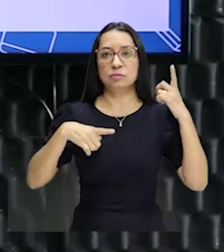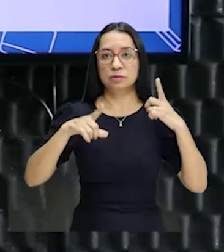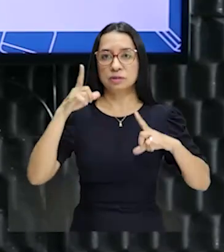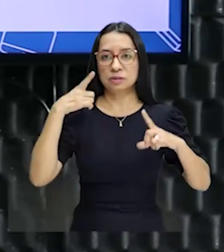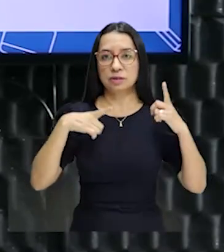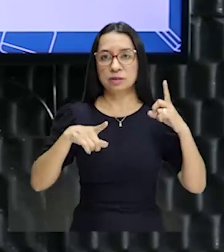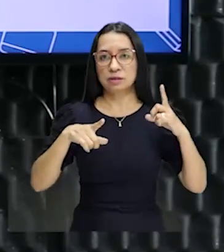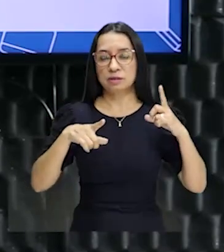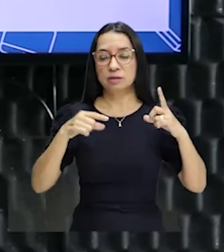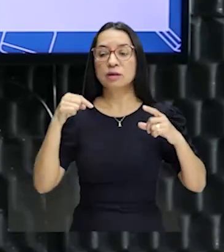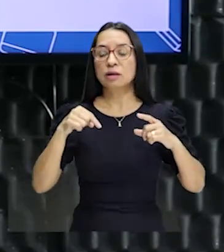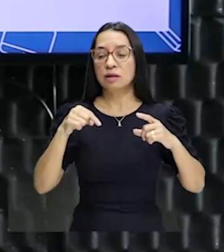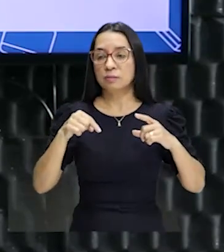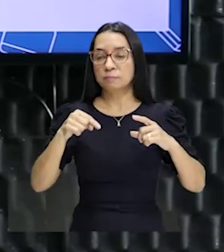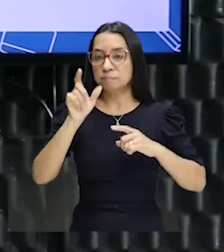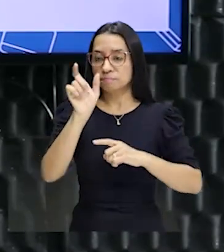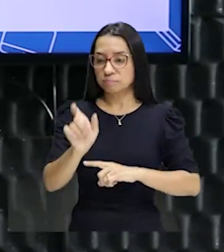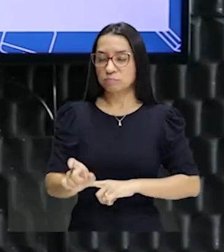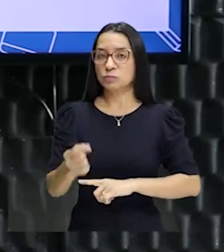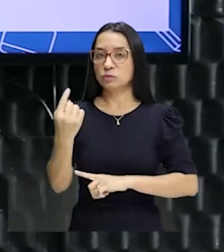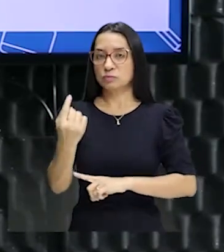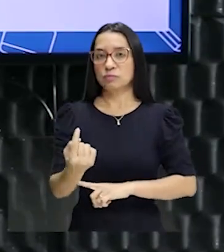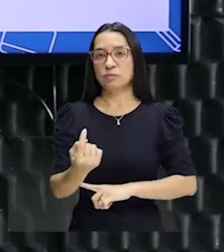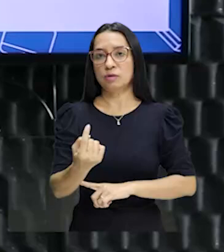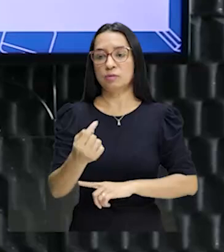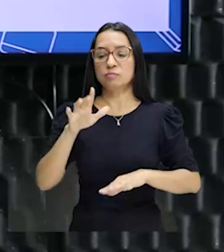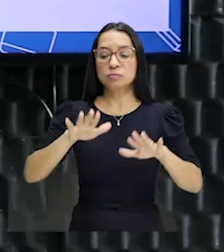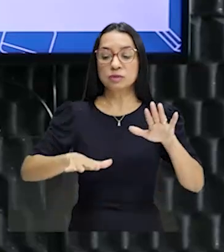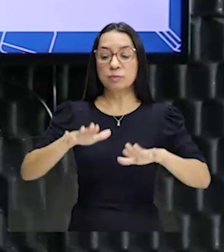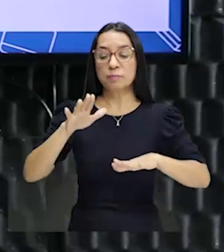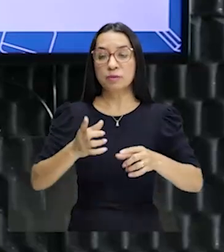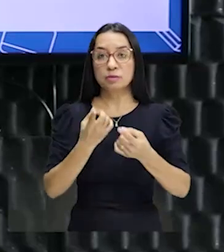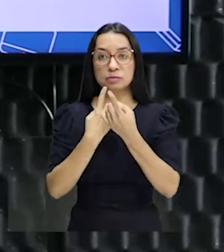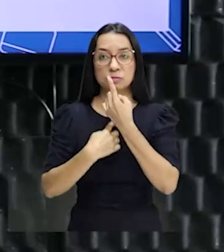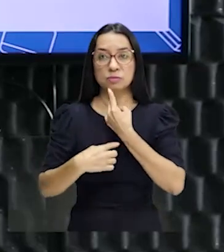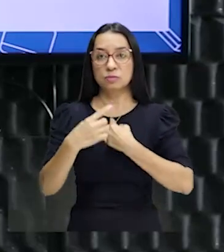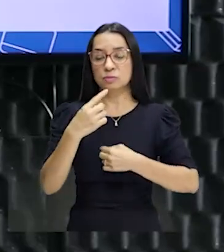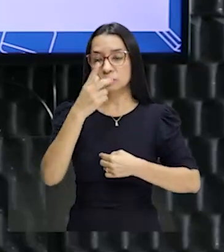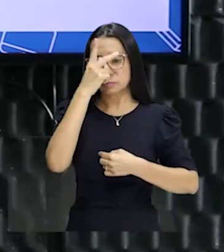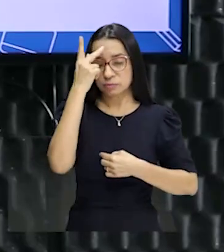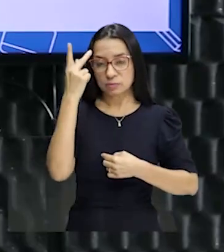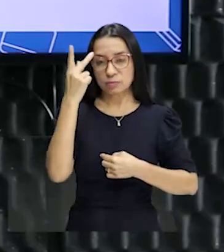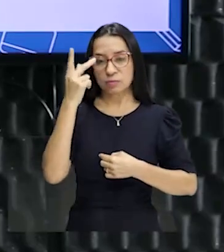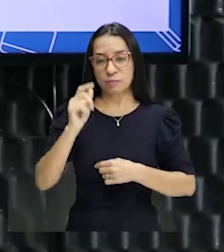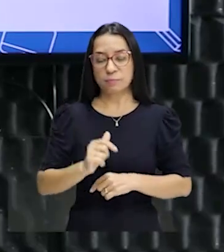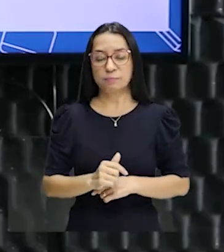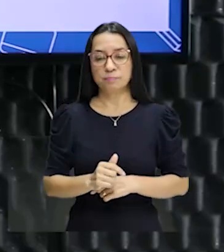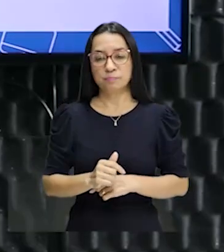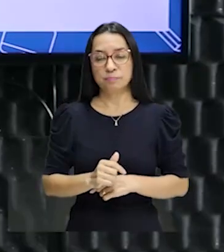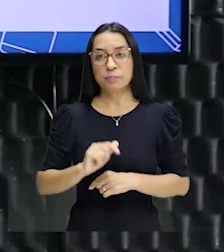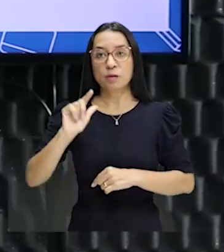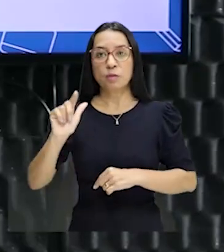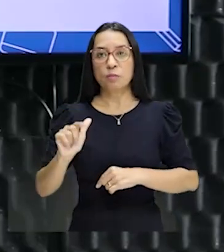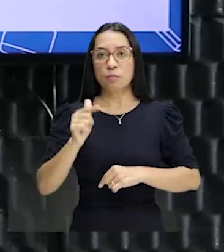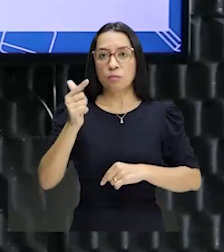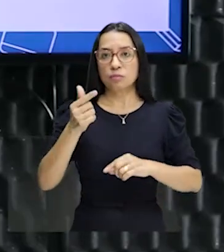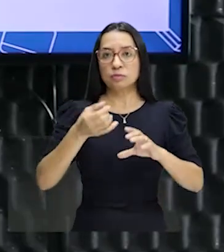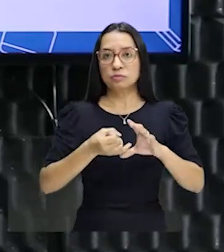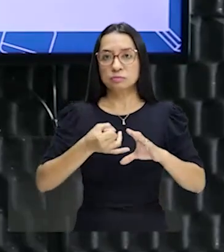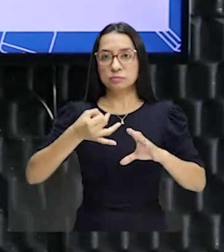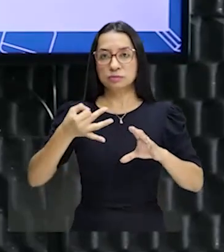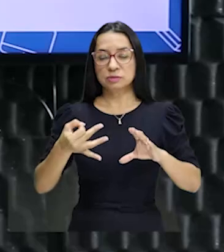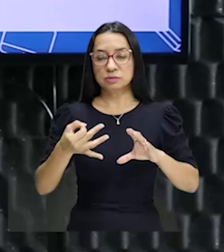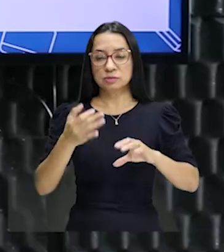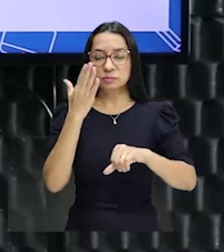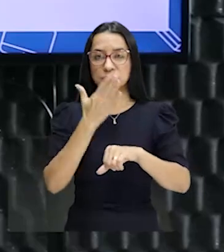lazer, ele é individual, depende do gosto da pessoa. Algumas outras características